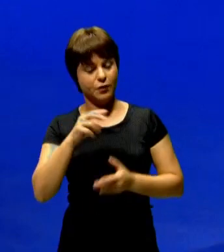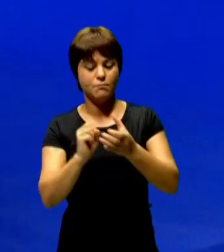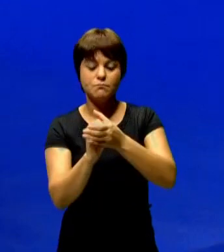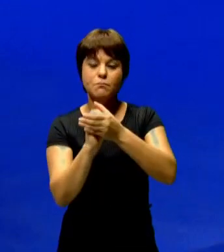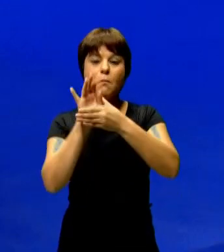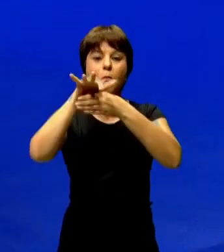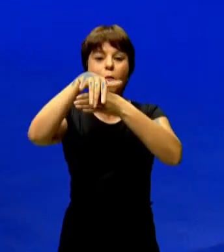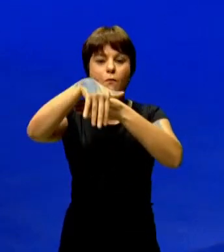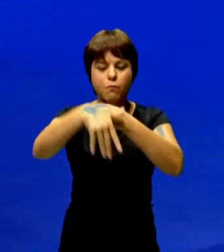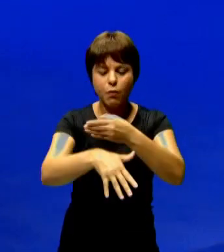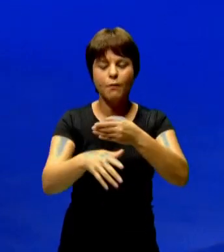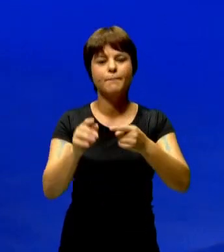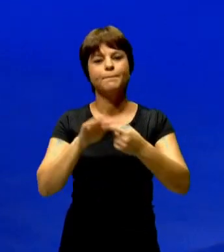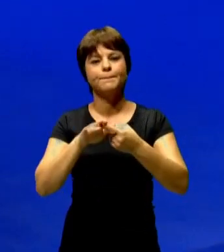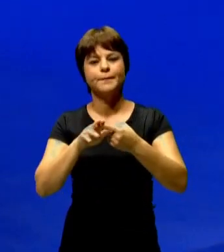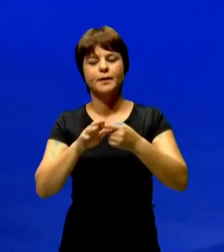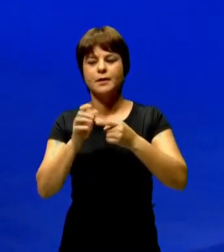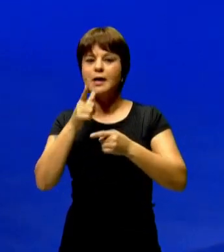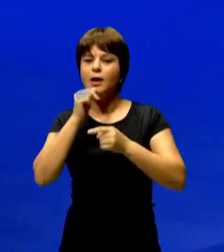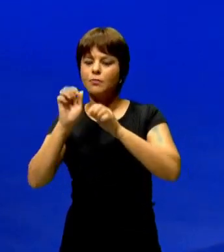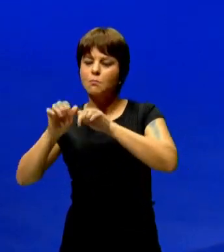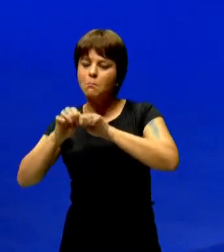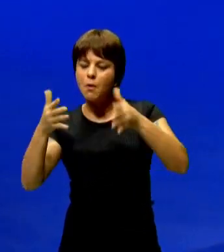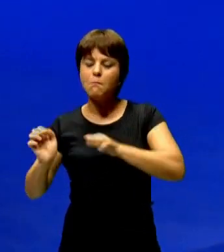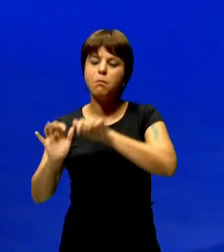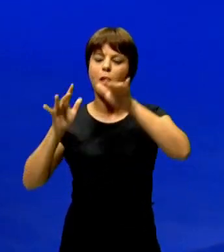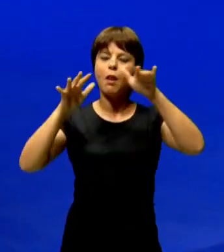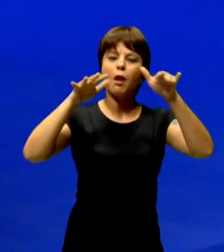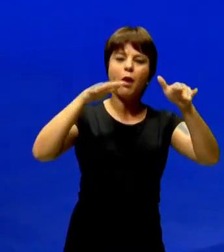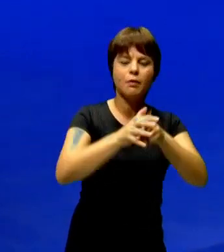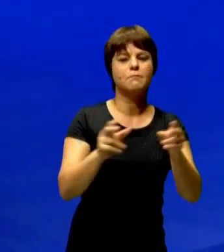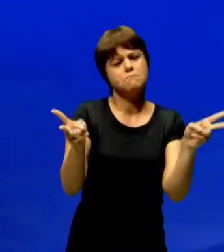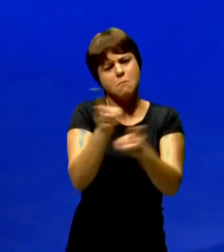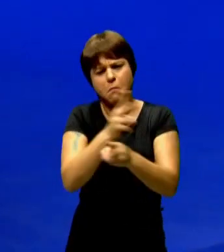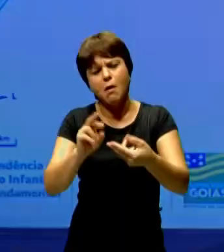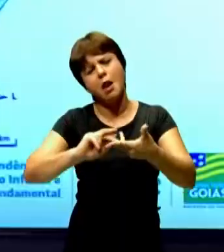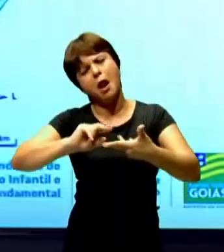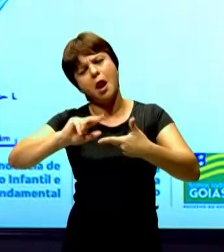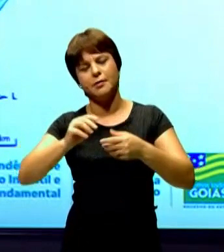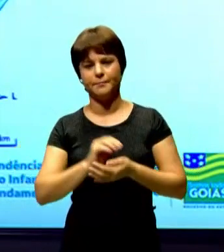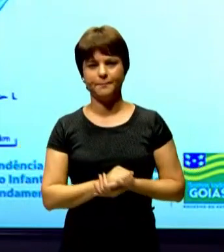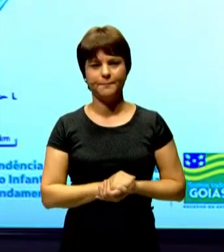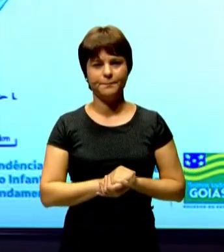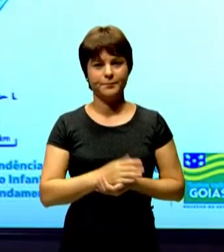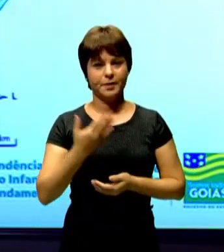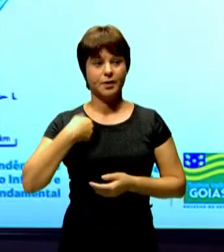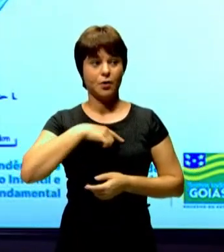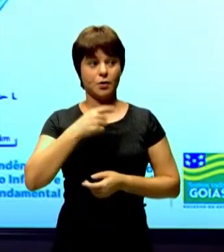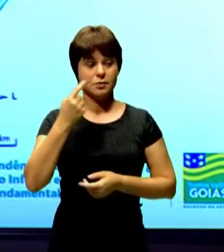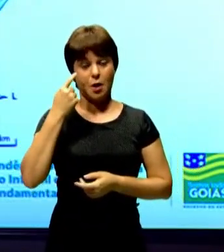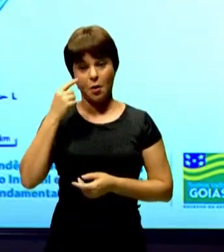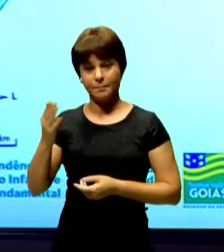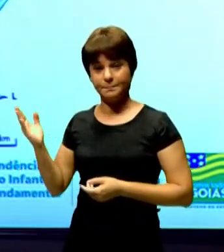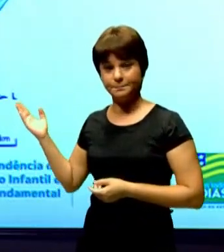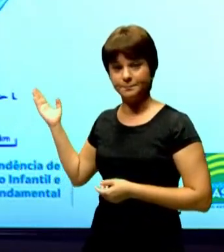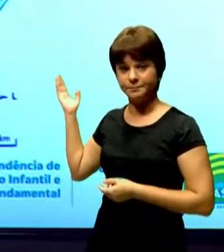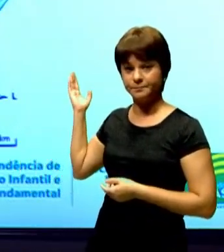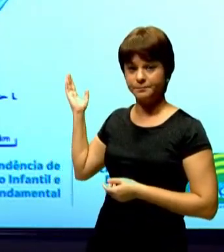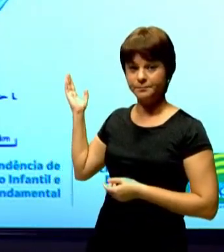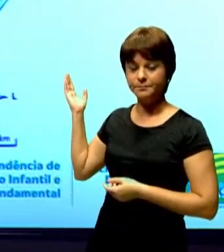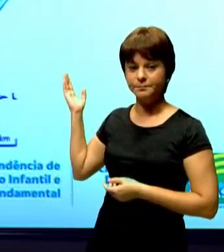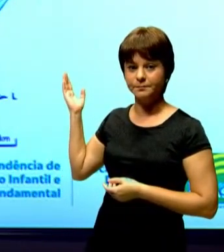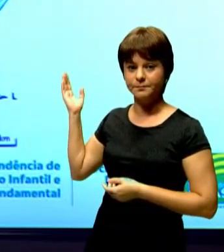vulcões, terremotos, tsunami e etc. Vamos lá. Nesta imagem, nós temos uma relação entre o mapa em que